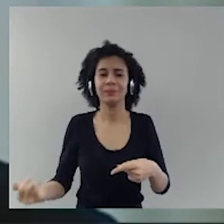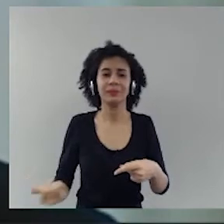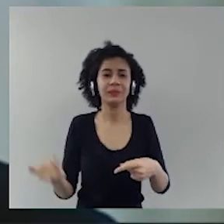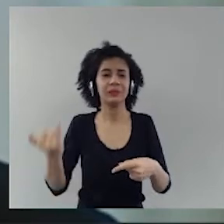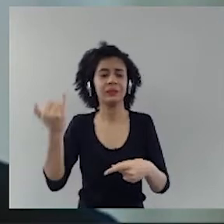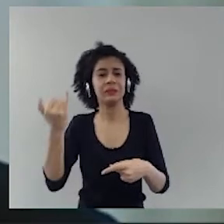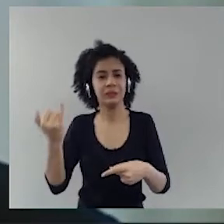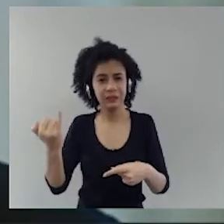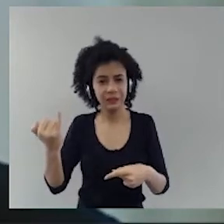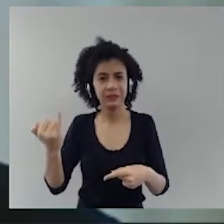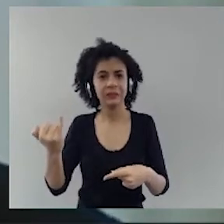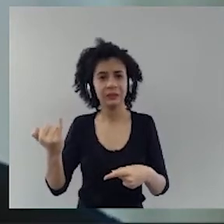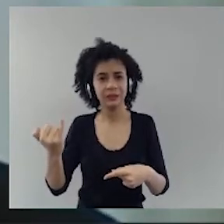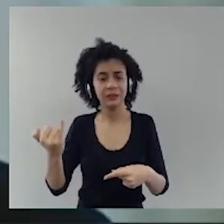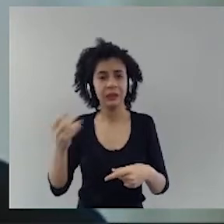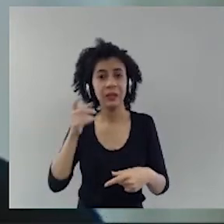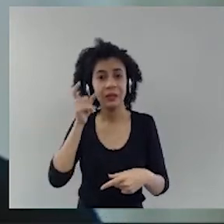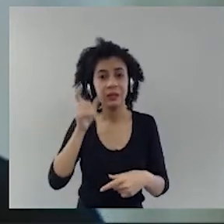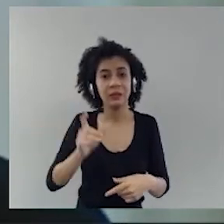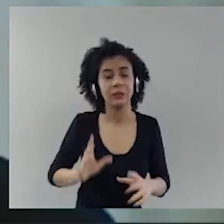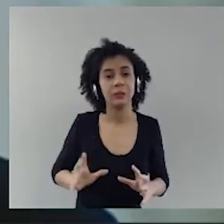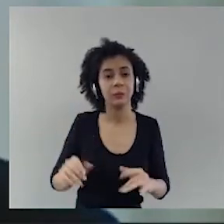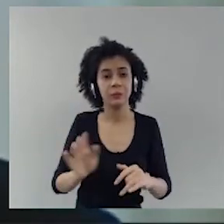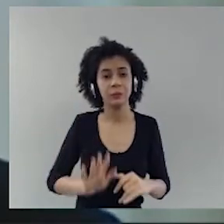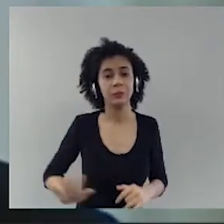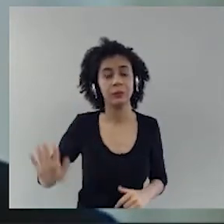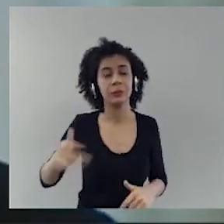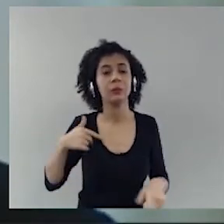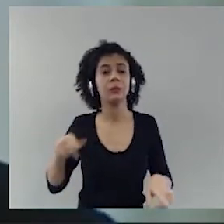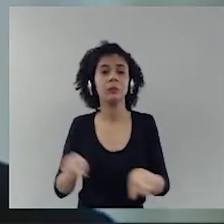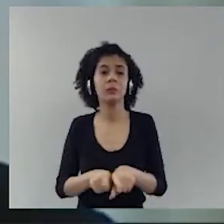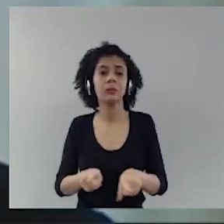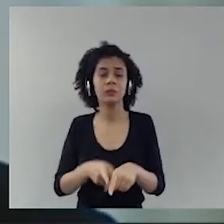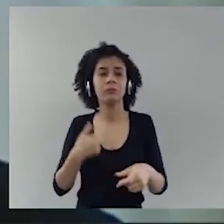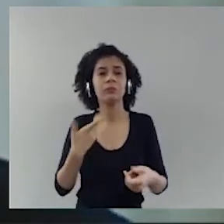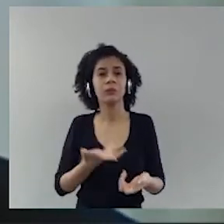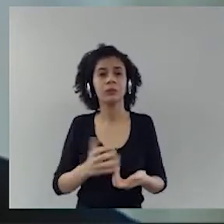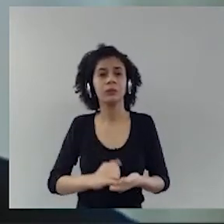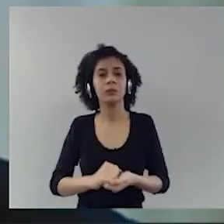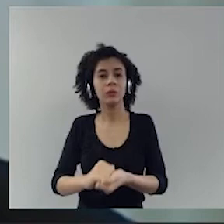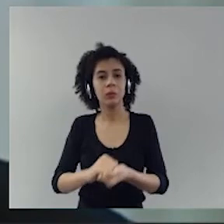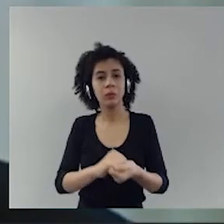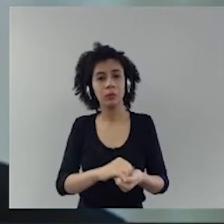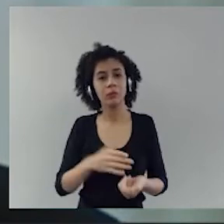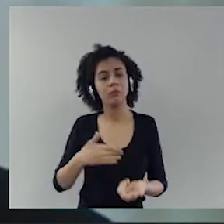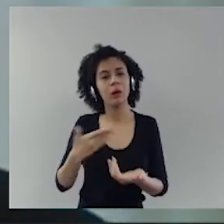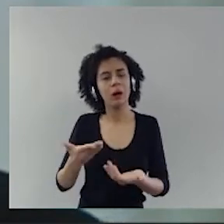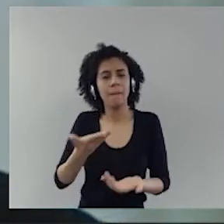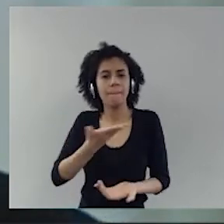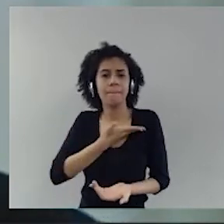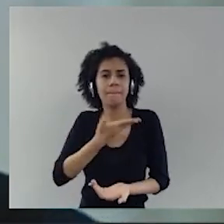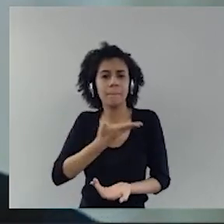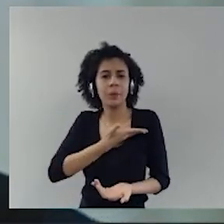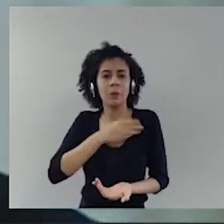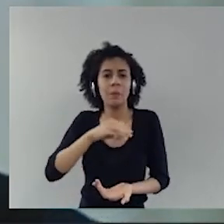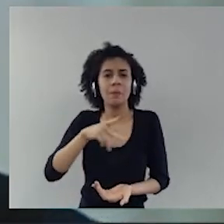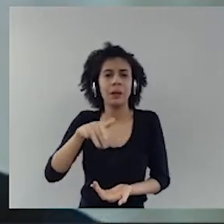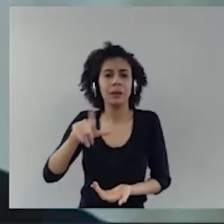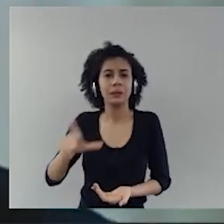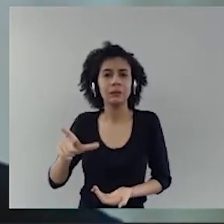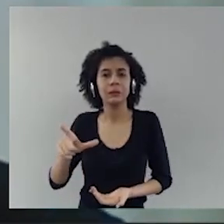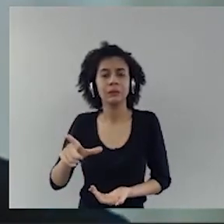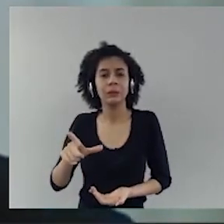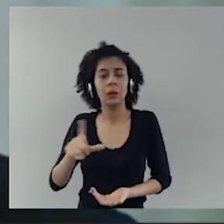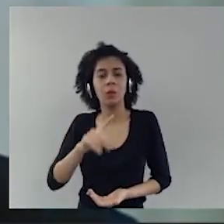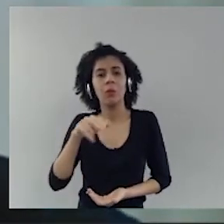atuais e de interesse geral quero também cumprimentar o meu direto a mico marçal